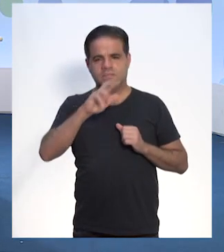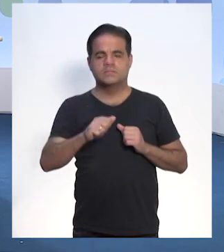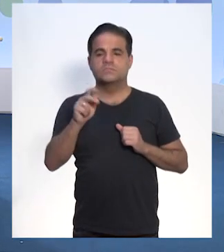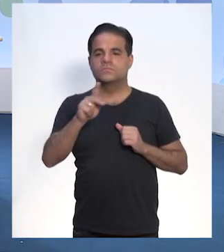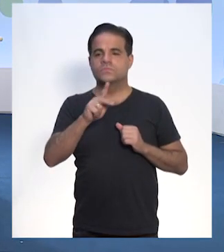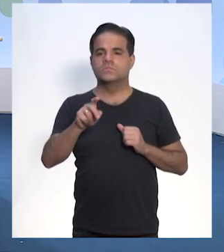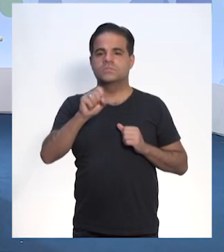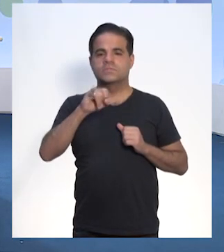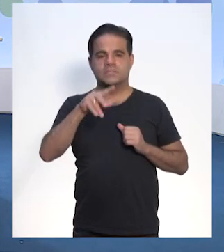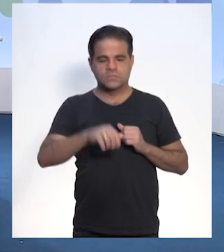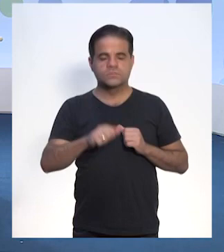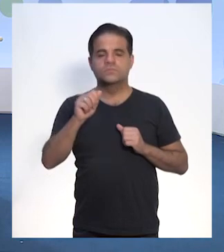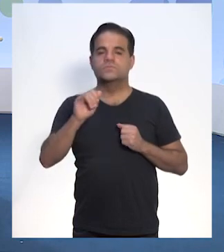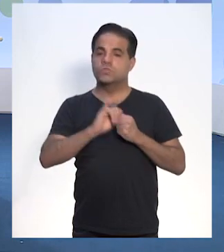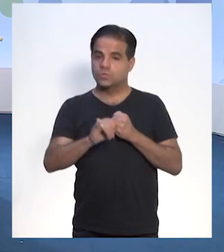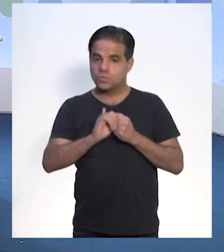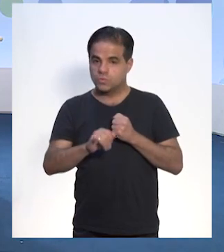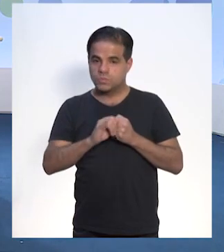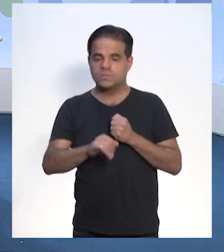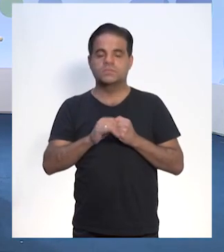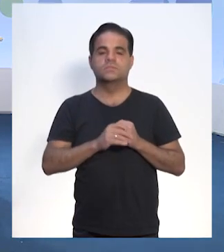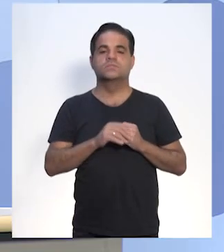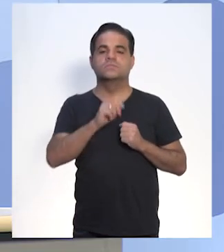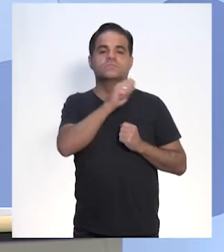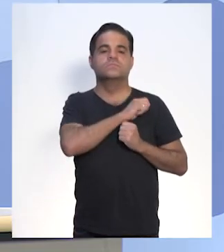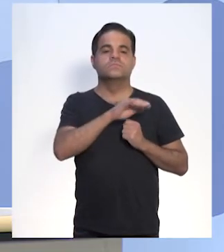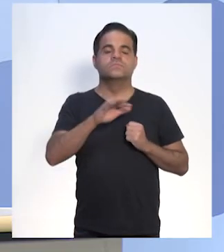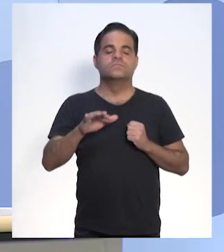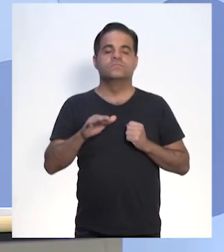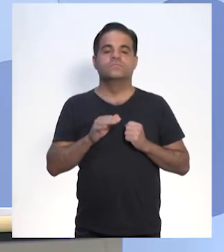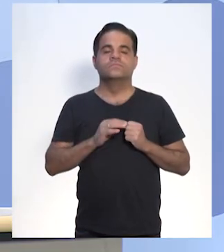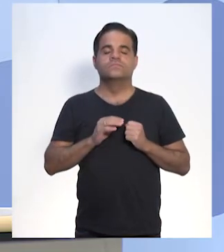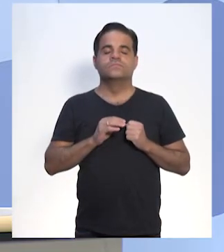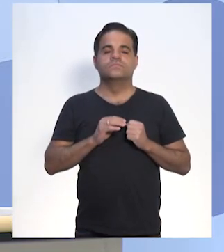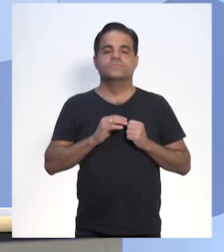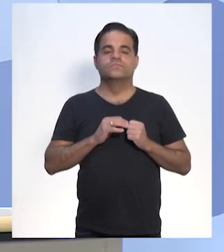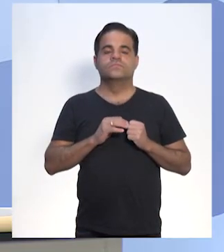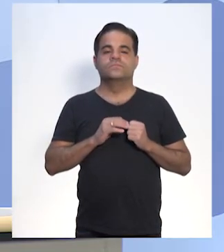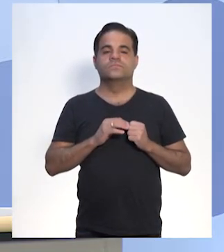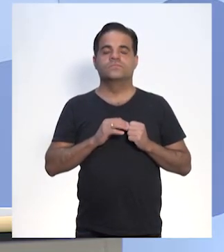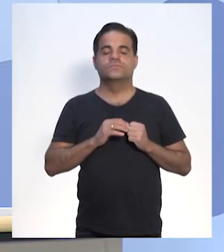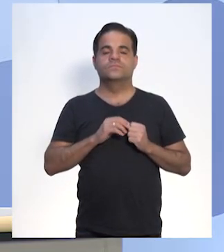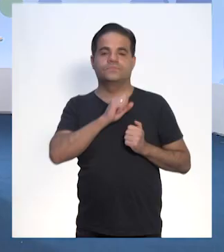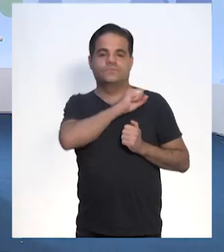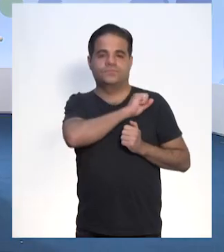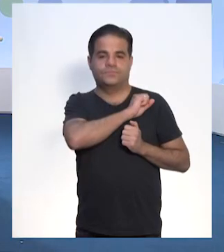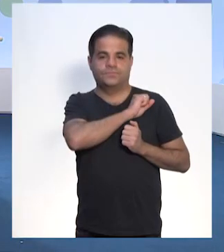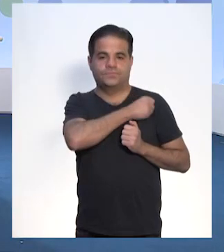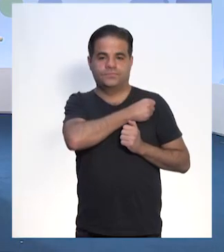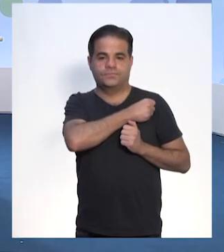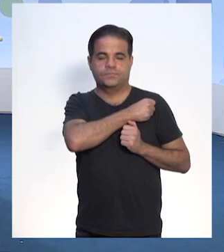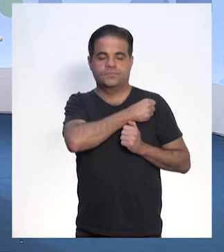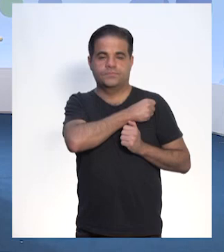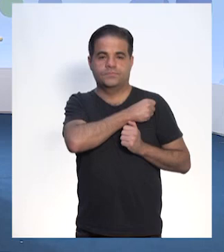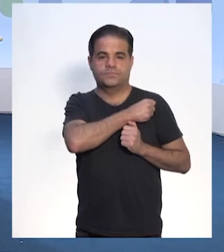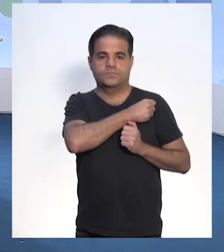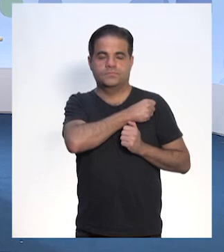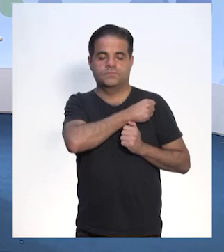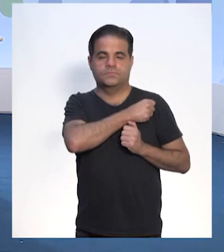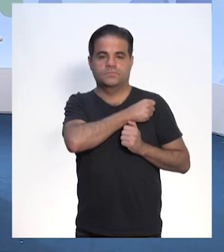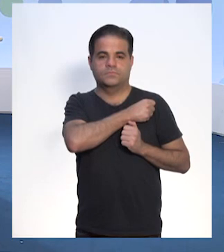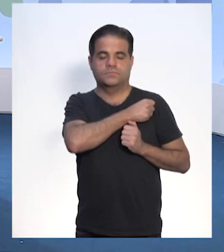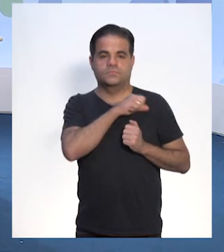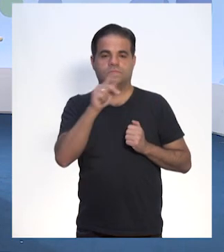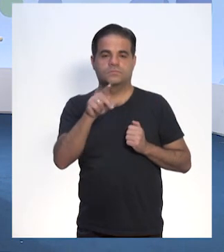crônica no começo é, porque as outras ainda você tem conto. Ah, não, cada uma tá um, né? É, Eu pensei que acho tivesse. que tem Cristiane, que colocou Prolídia certo.